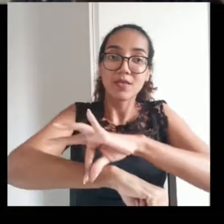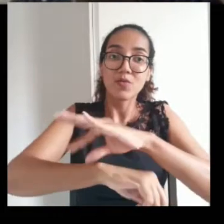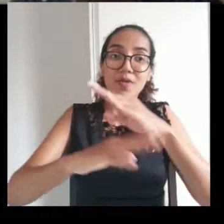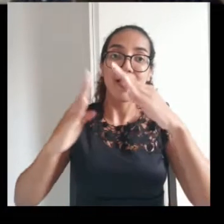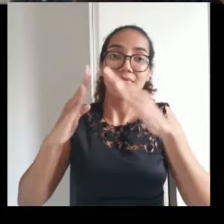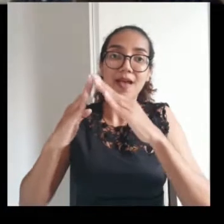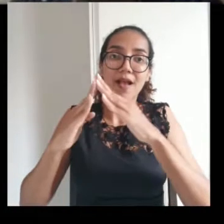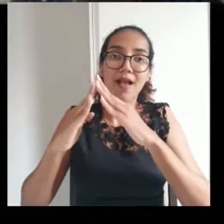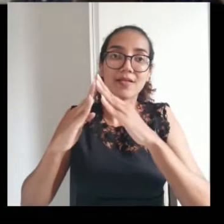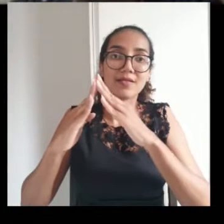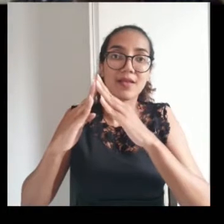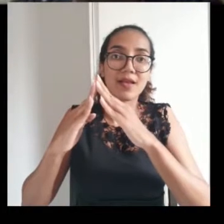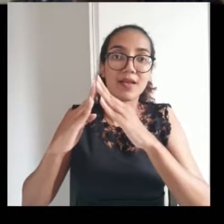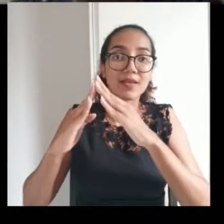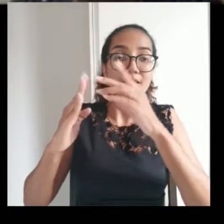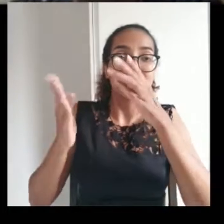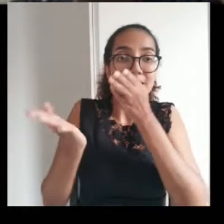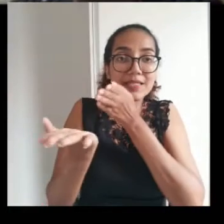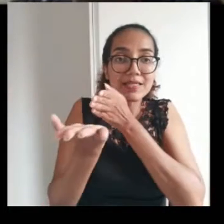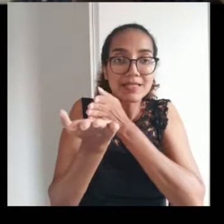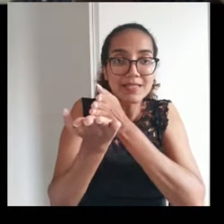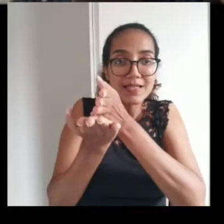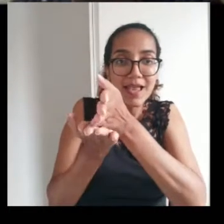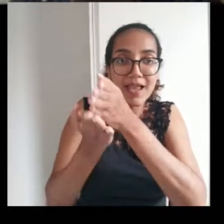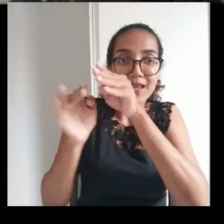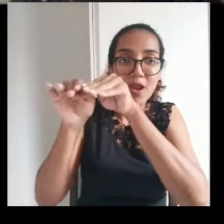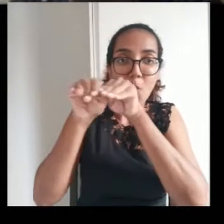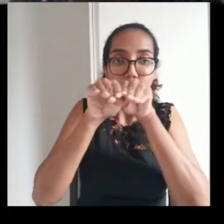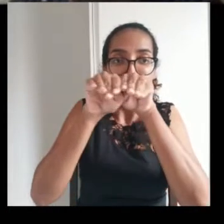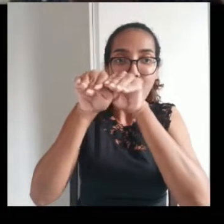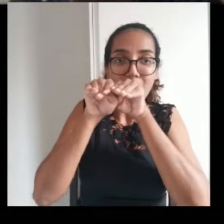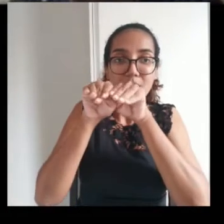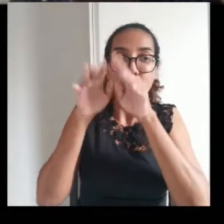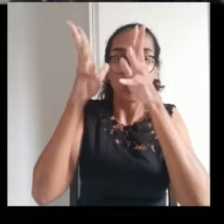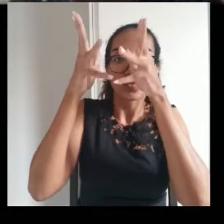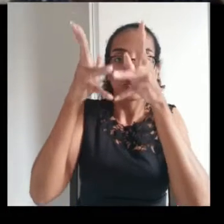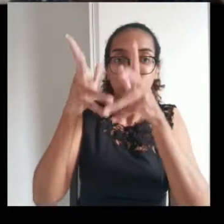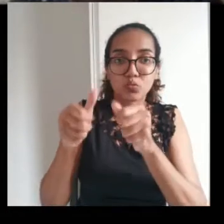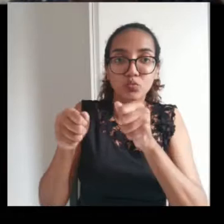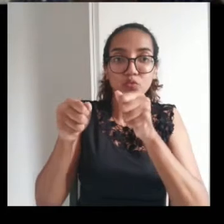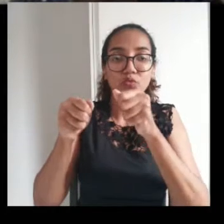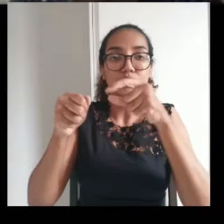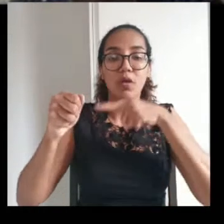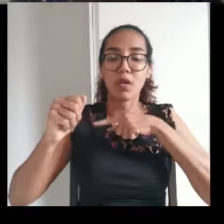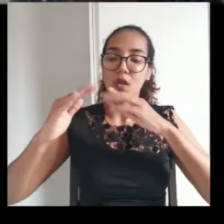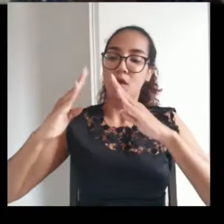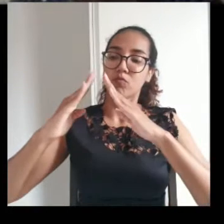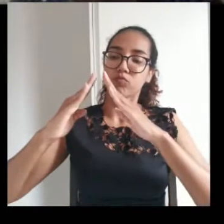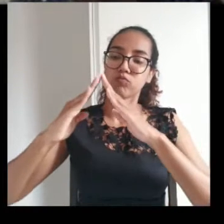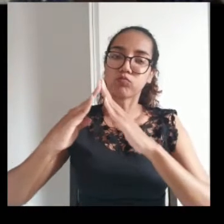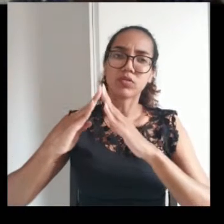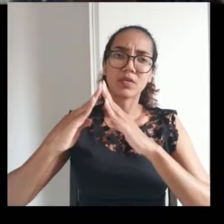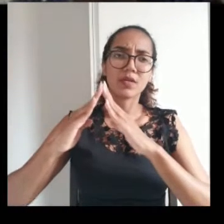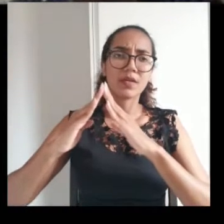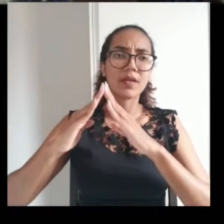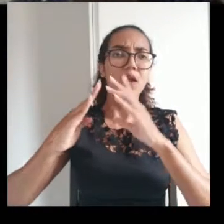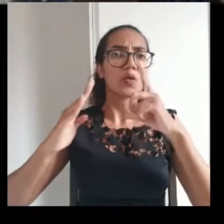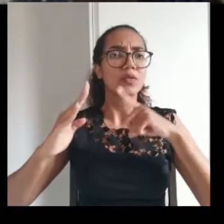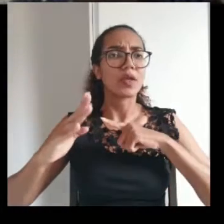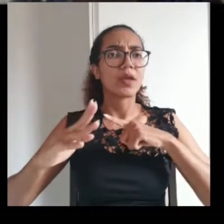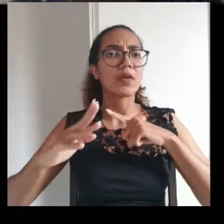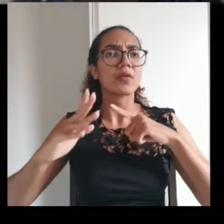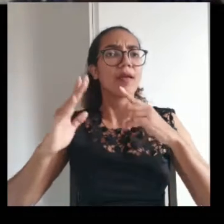estilo, esse padrão. Notem que eu posso ter diferentes arquiteturas, ou seja,